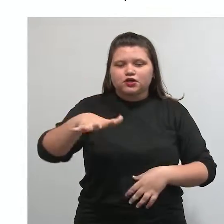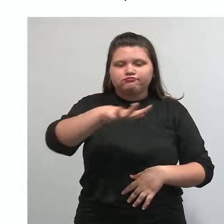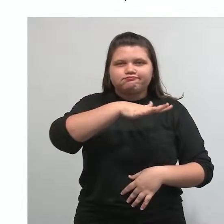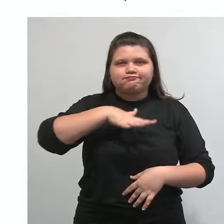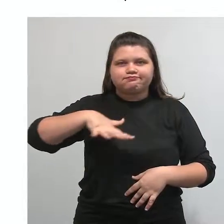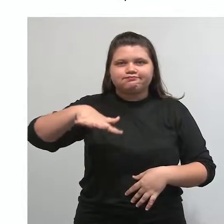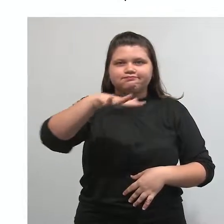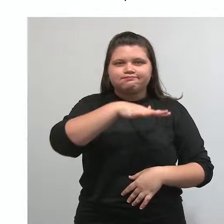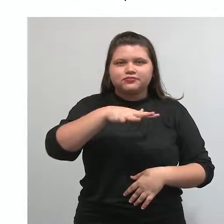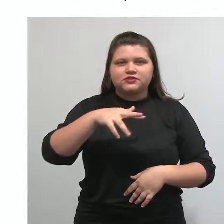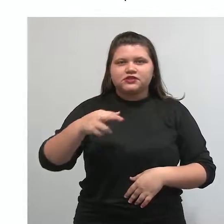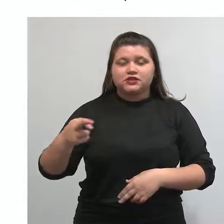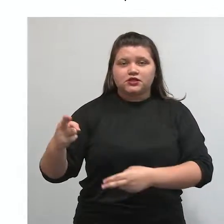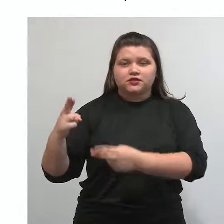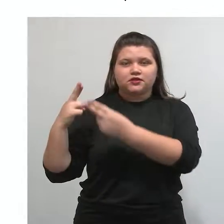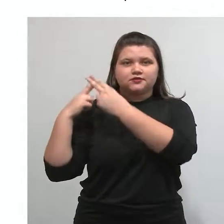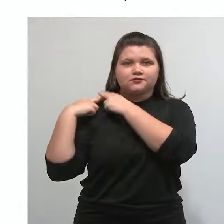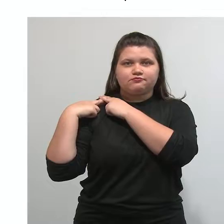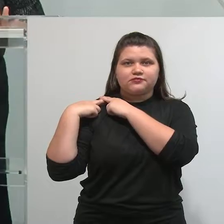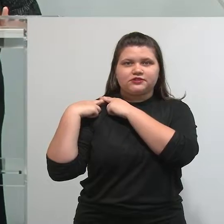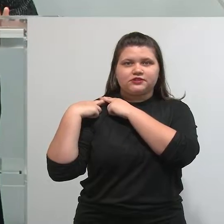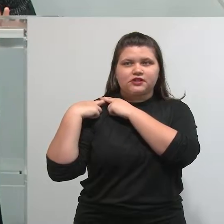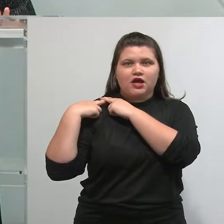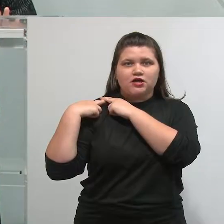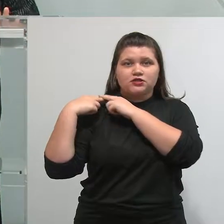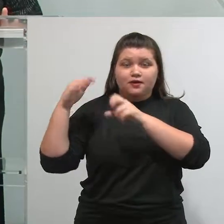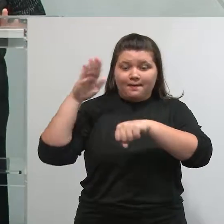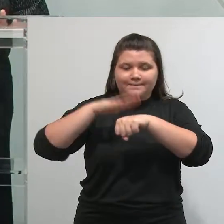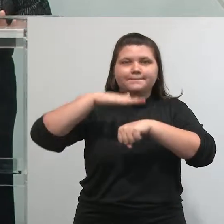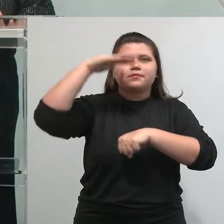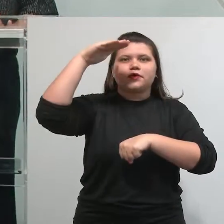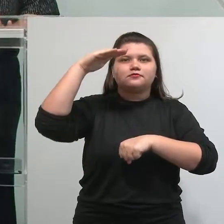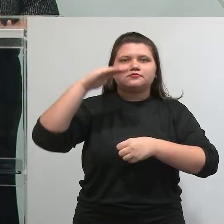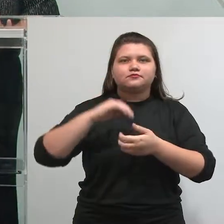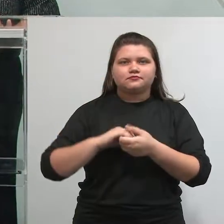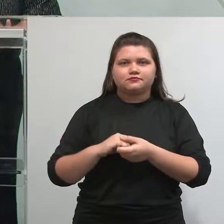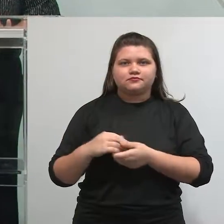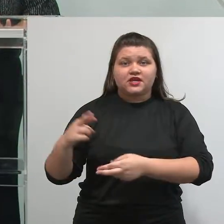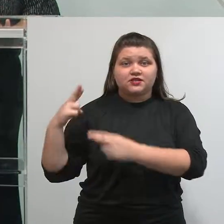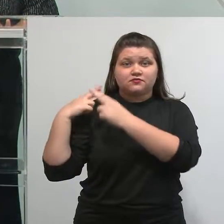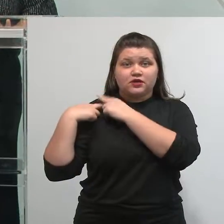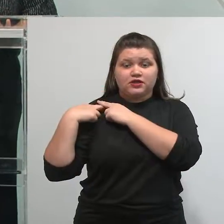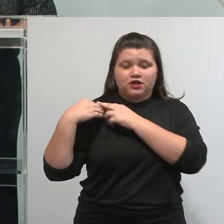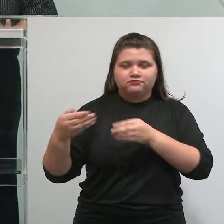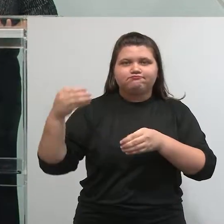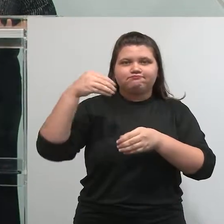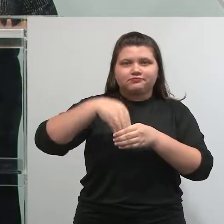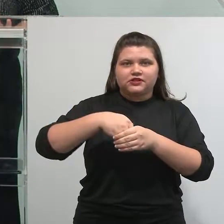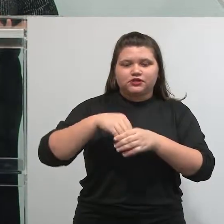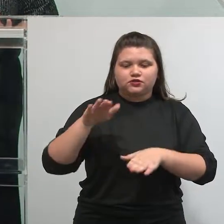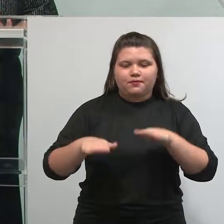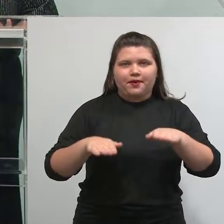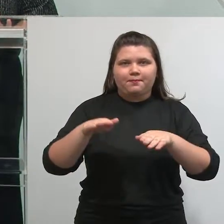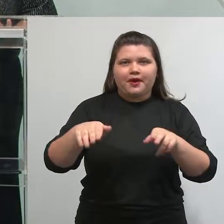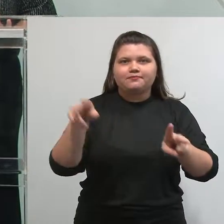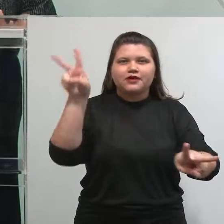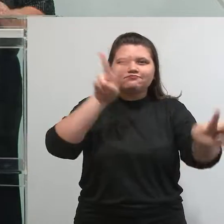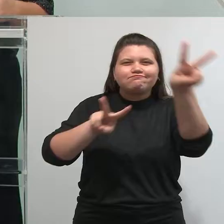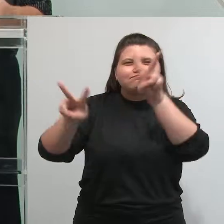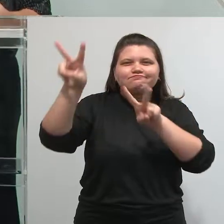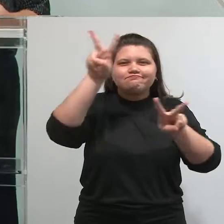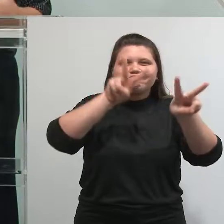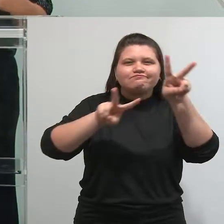ambiente, a responsabilidade para ele aumenta. Quando nós falamos em responsabilidade dentro do passo de observar, nós estamos falando